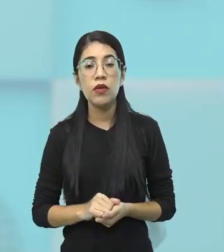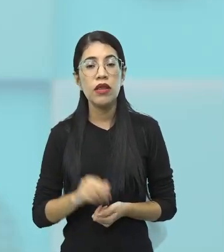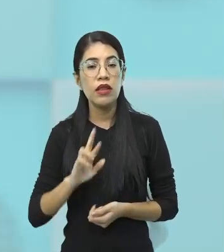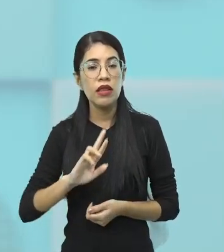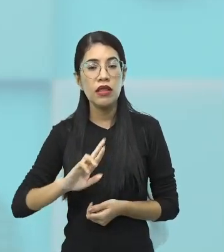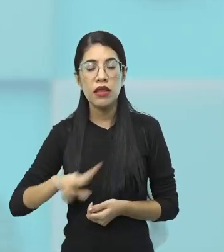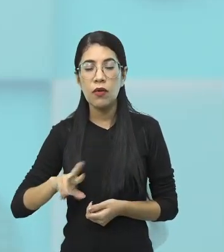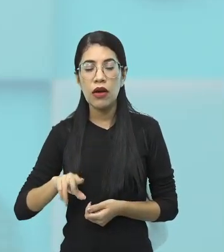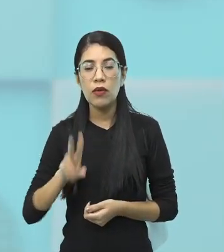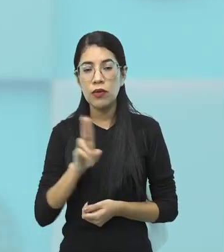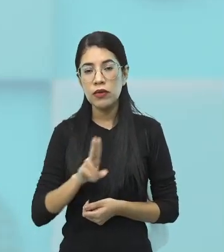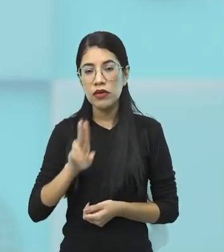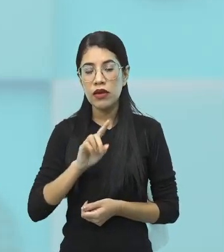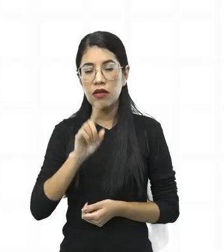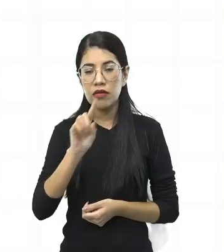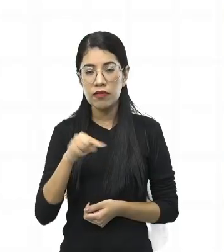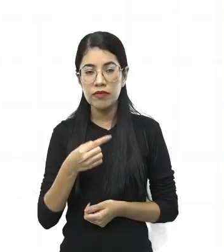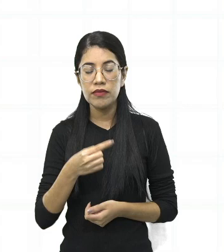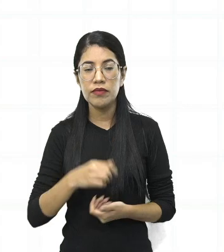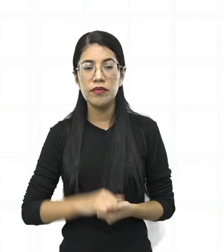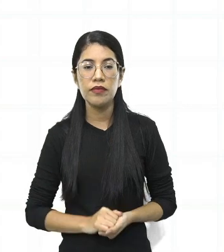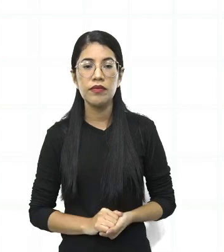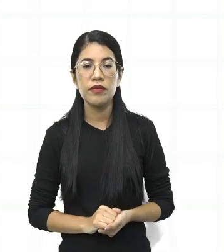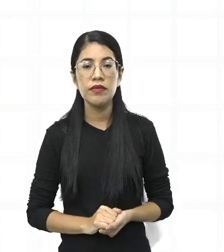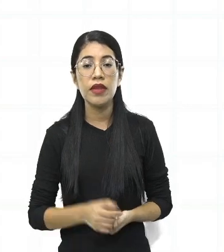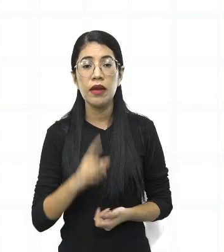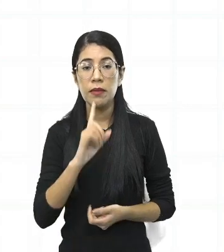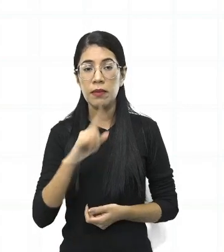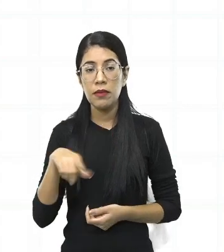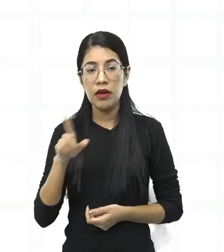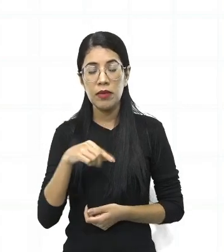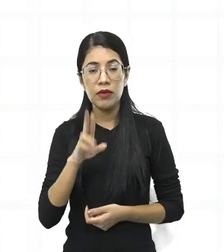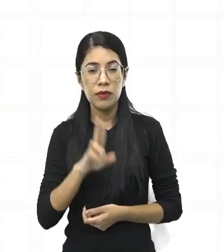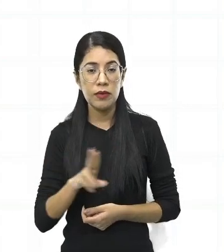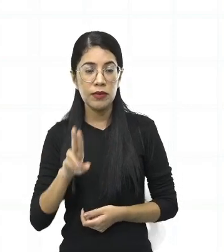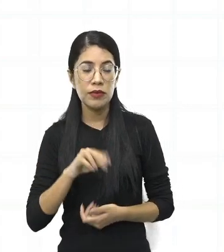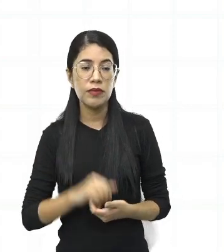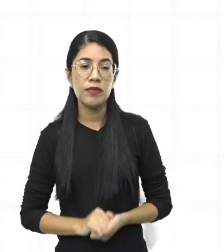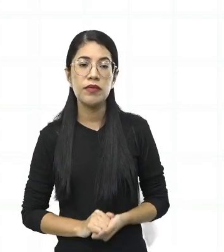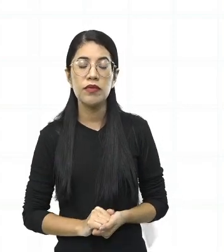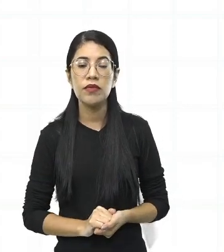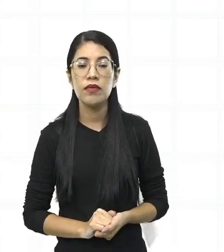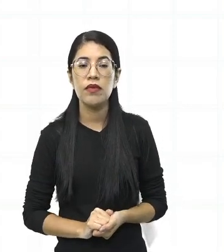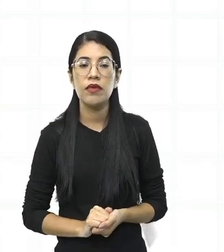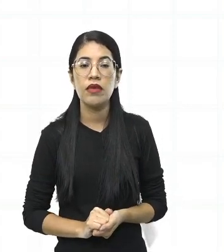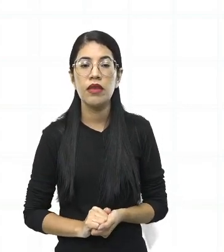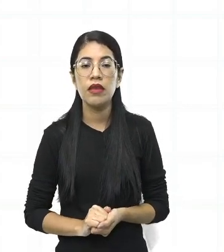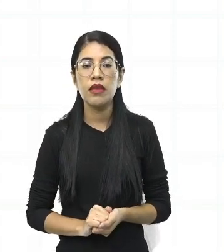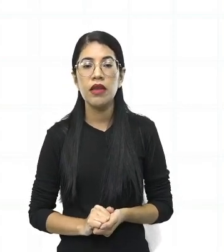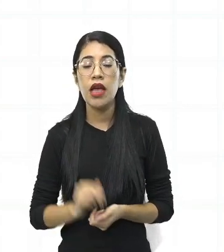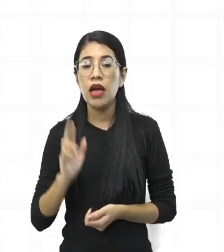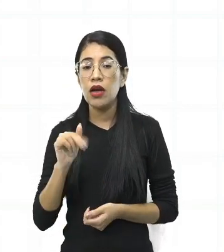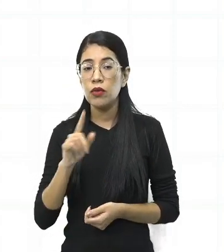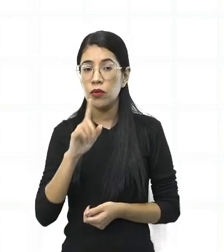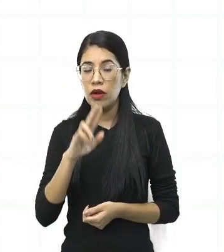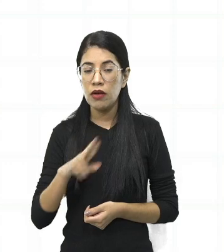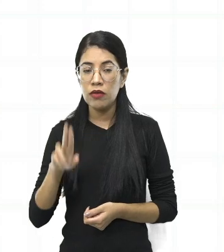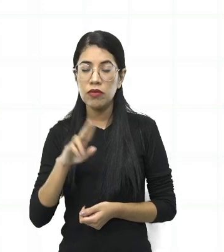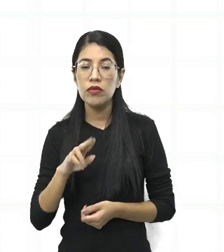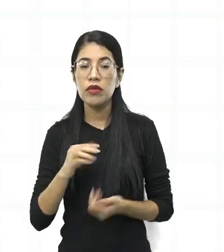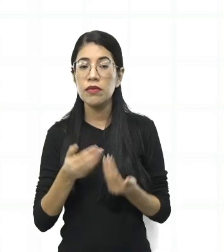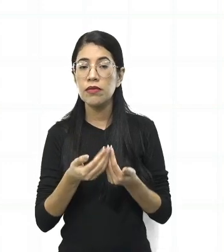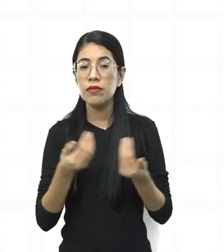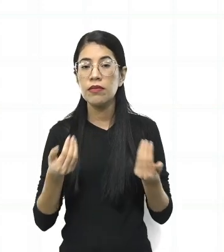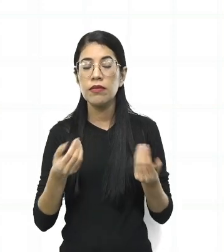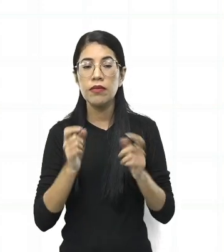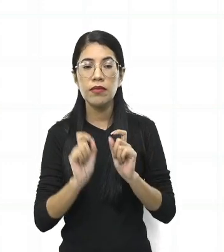não pode pontuar? Vejam só. Muito bem. Não se usa vírgula para